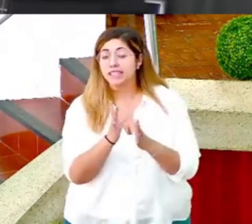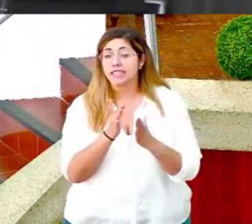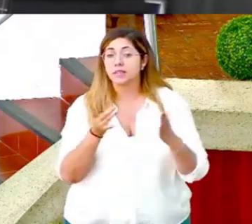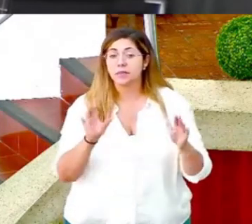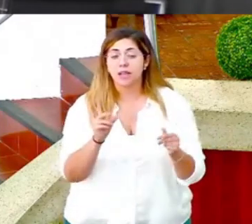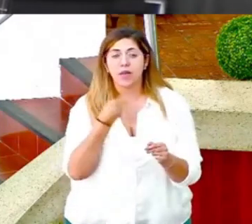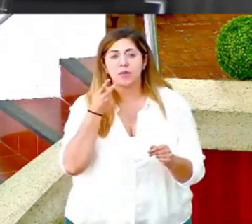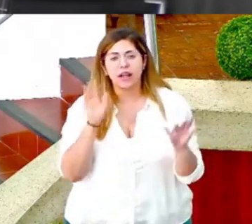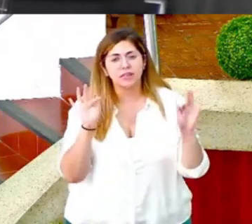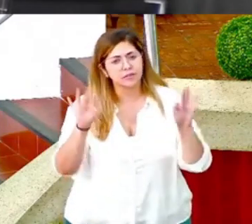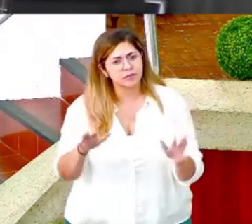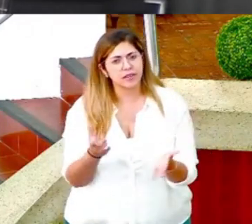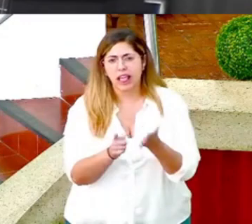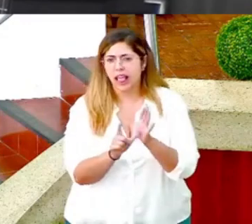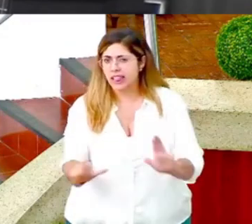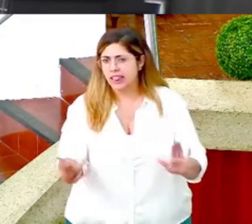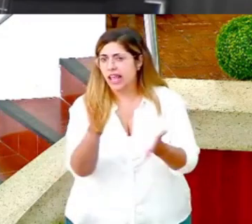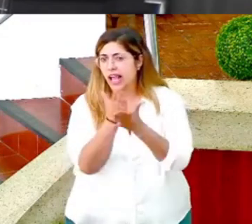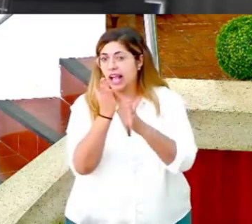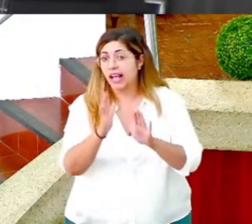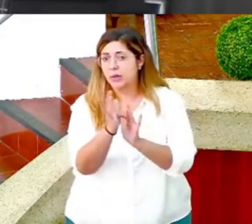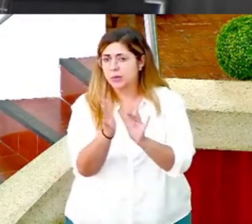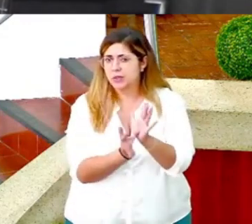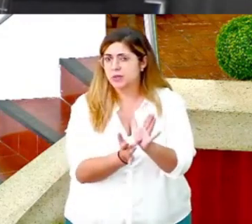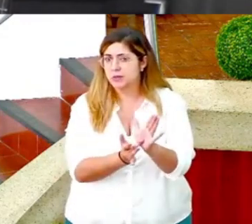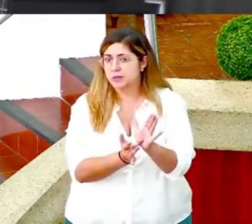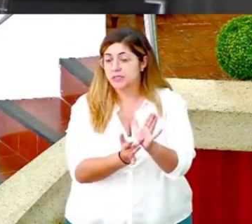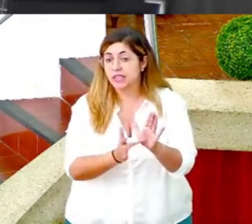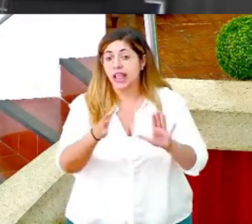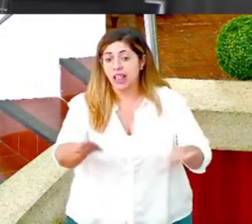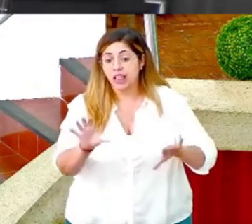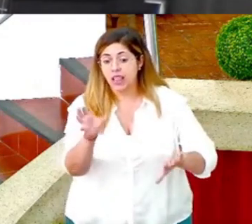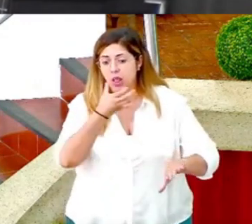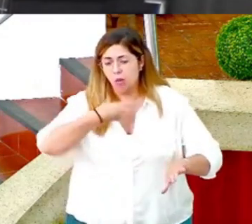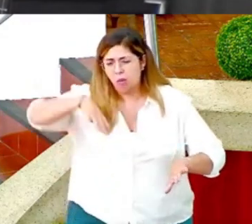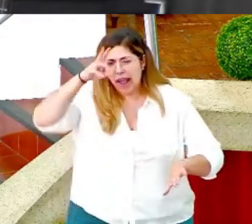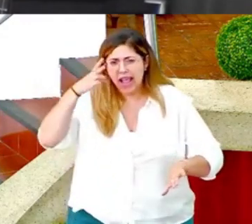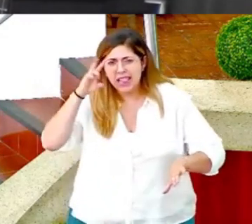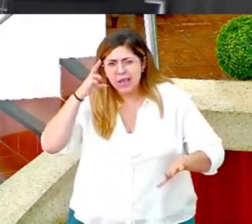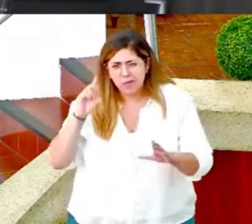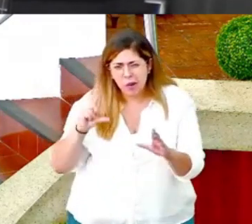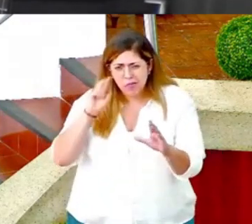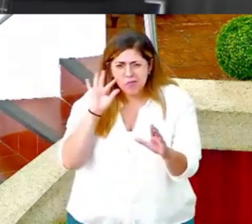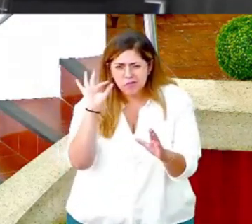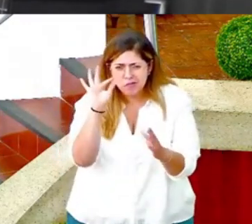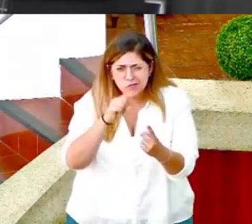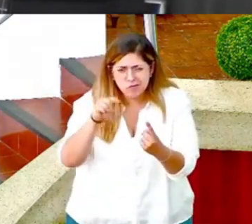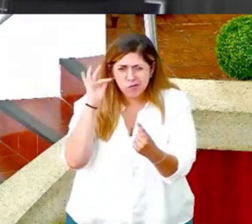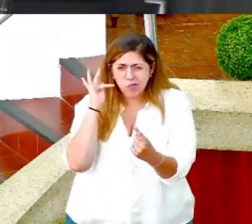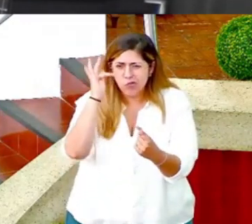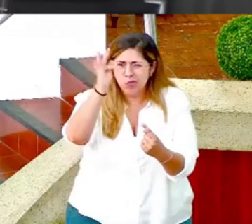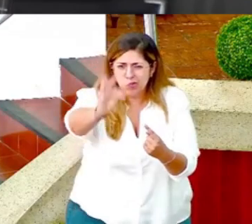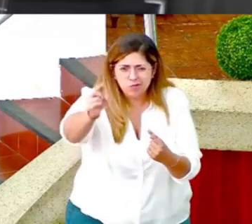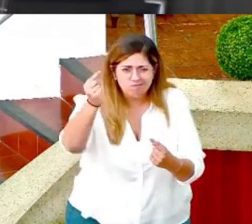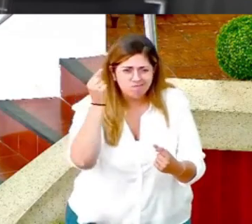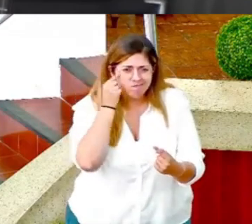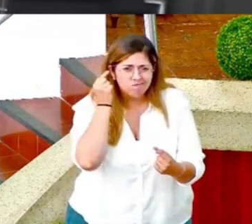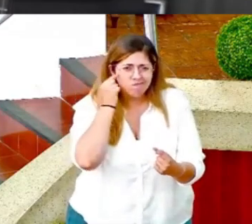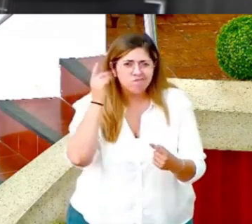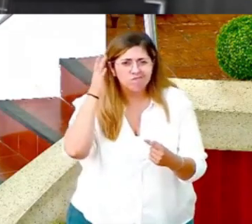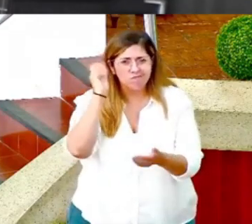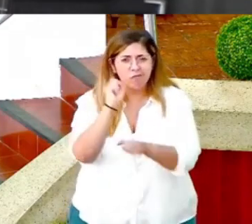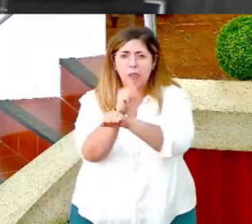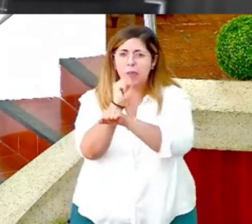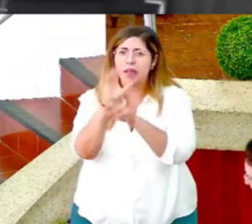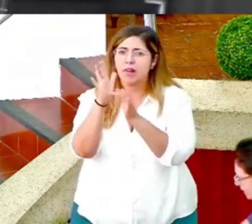é Cristo. E este Josias, ele vislumbrou a lei, ele vislumbrou o livro, ele encontrou um